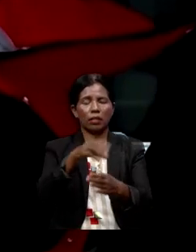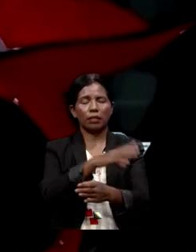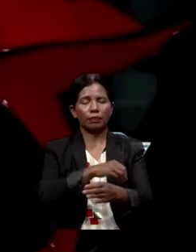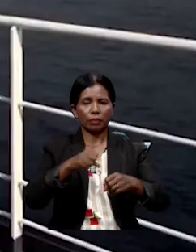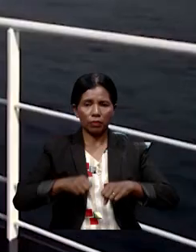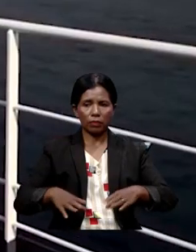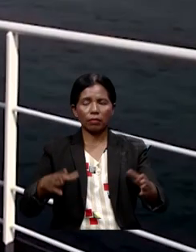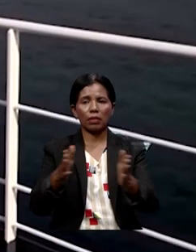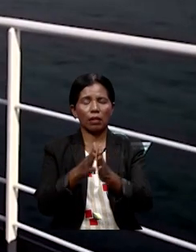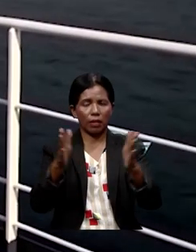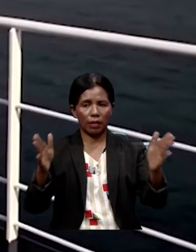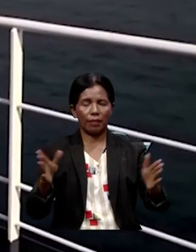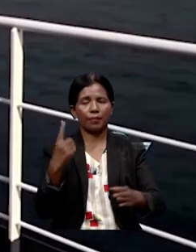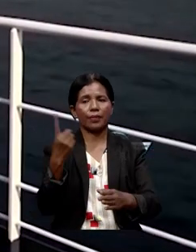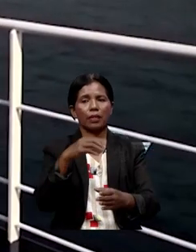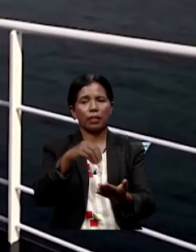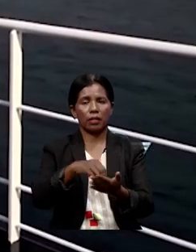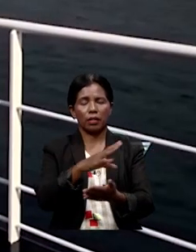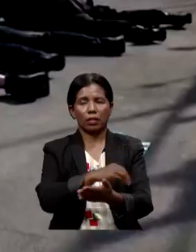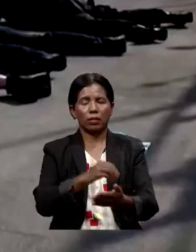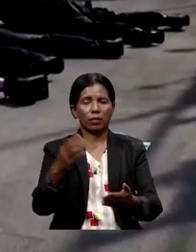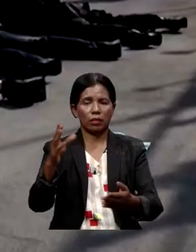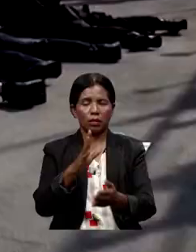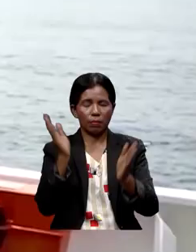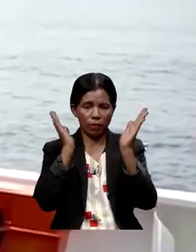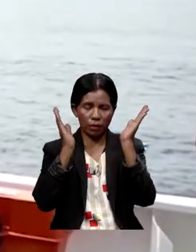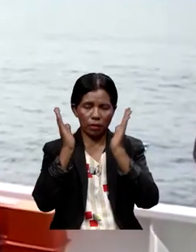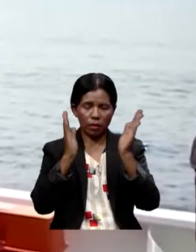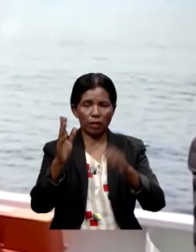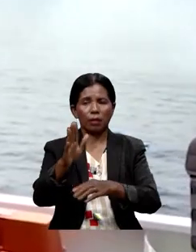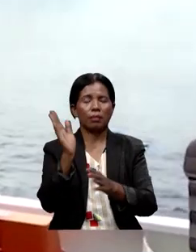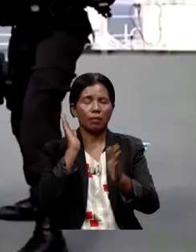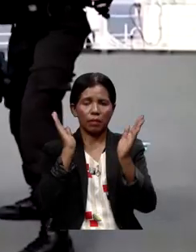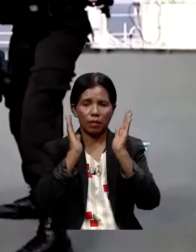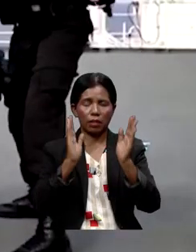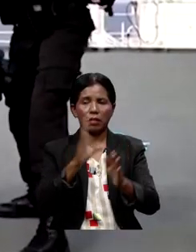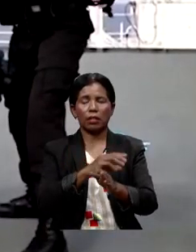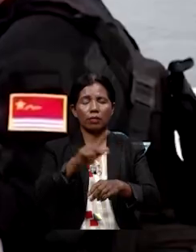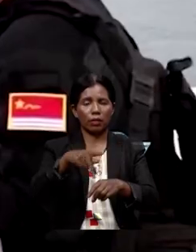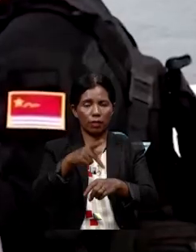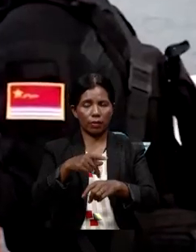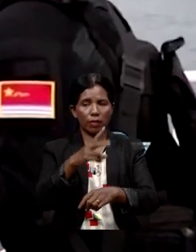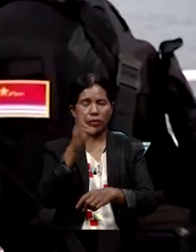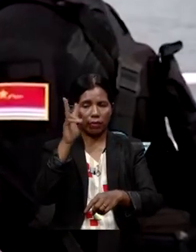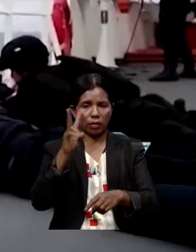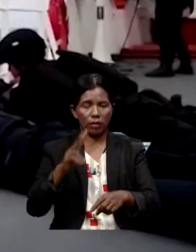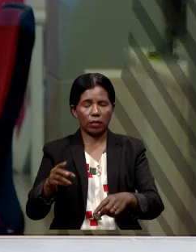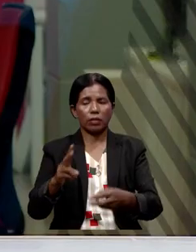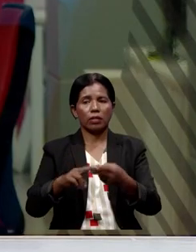maritima nebe makas sobrepoing husi Brunei, Malaysia, Filipina no Vietnam nebe halonia vizinho sira